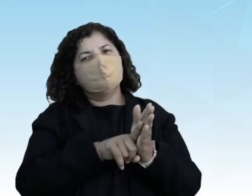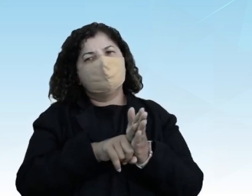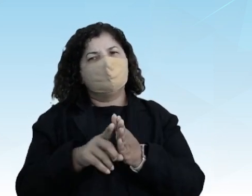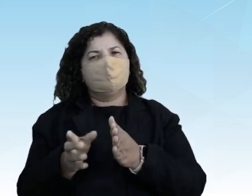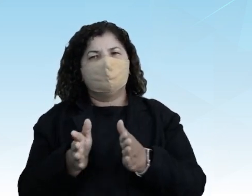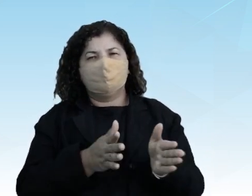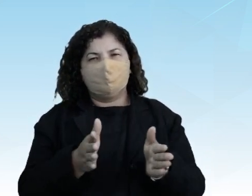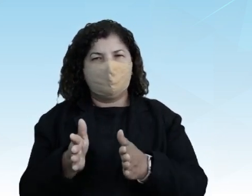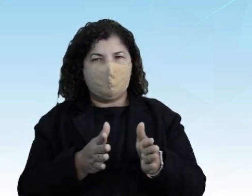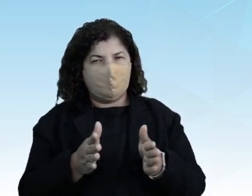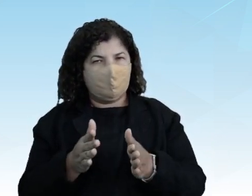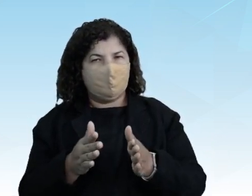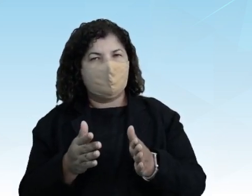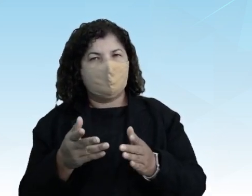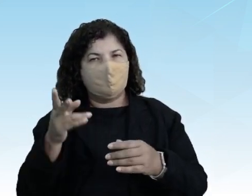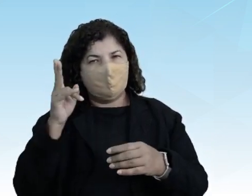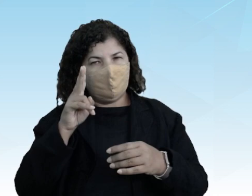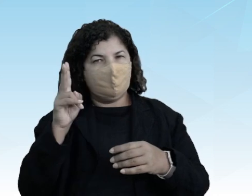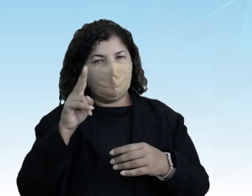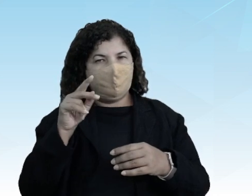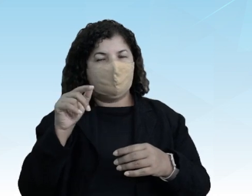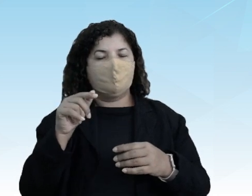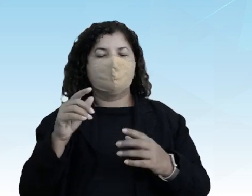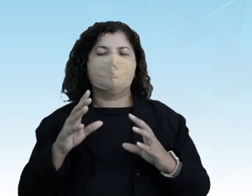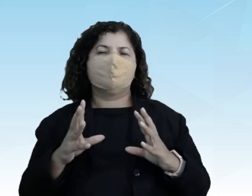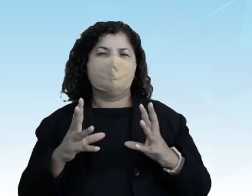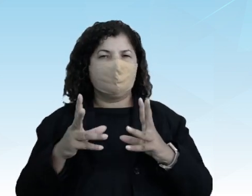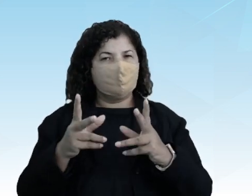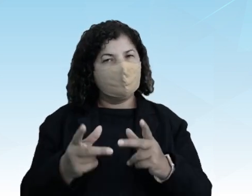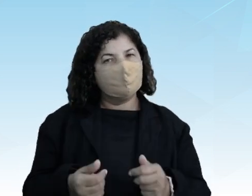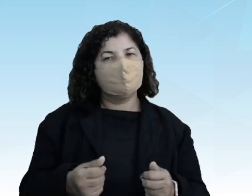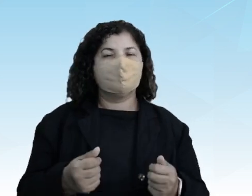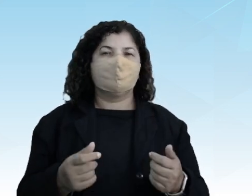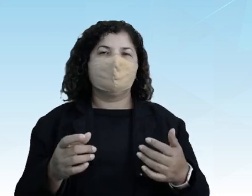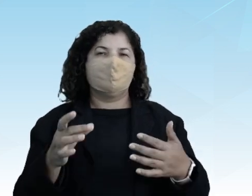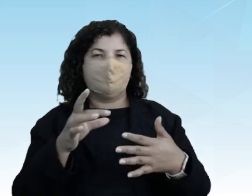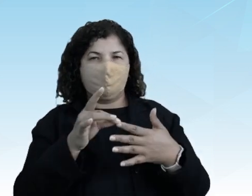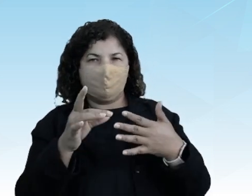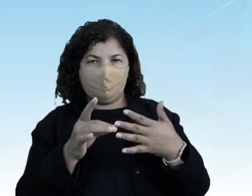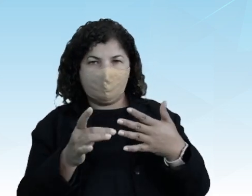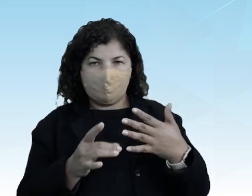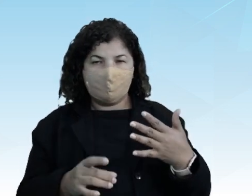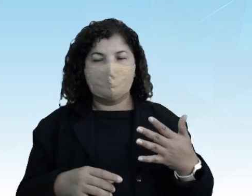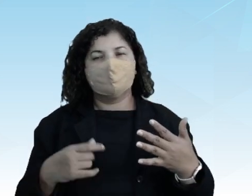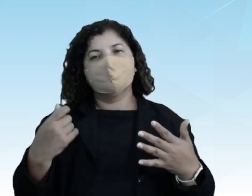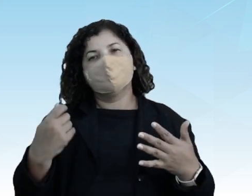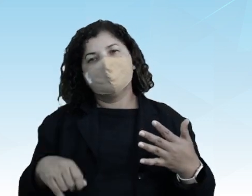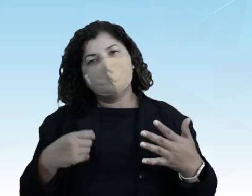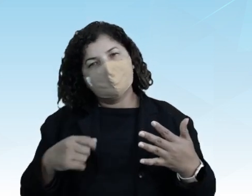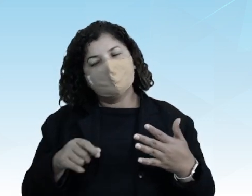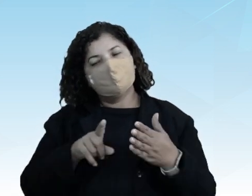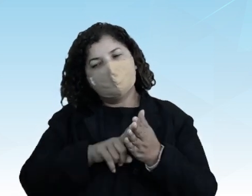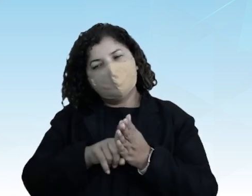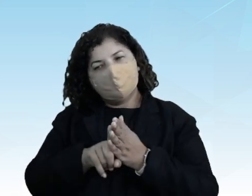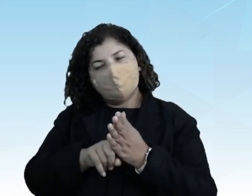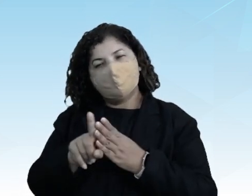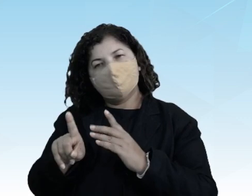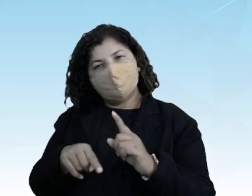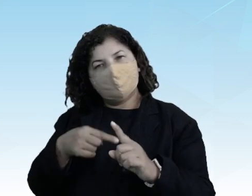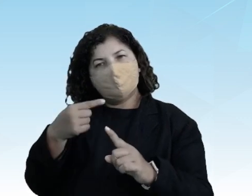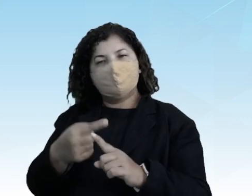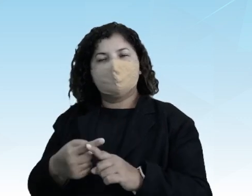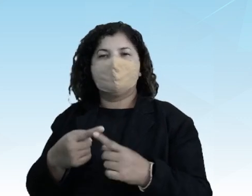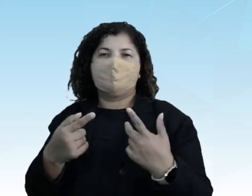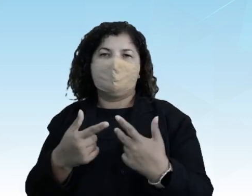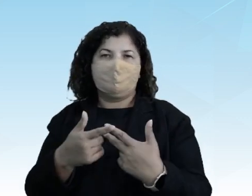na sua totalidade. Então, né, é necessário, né, outras fontes, né, outros